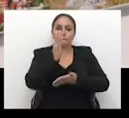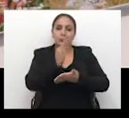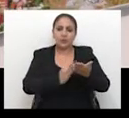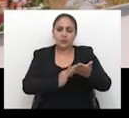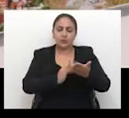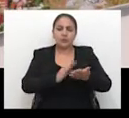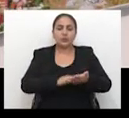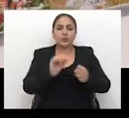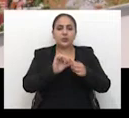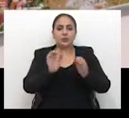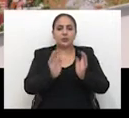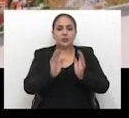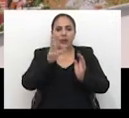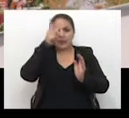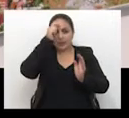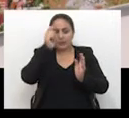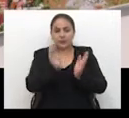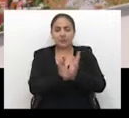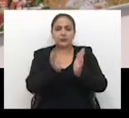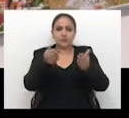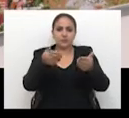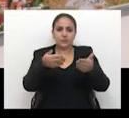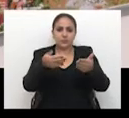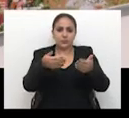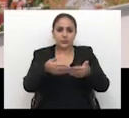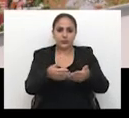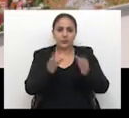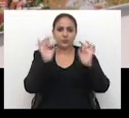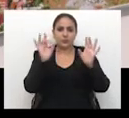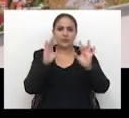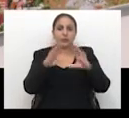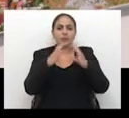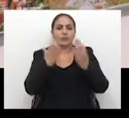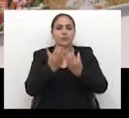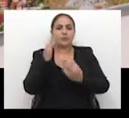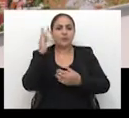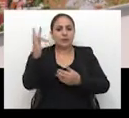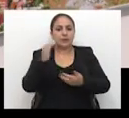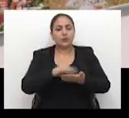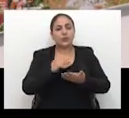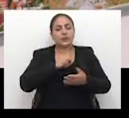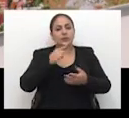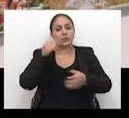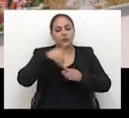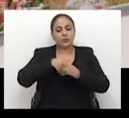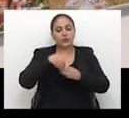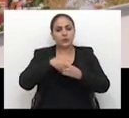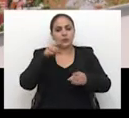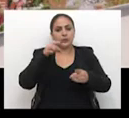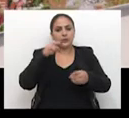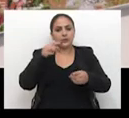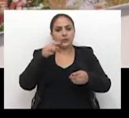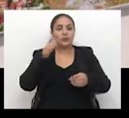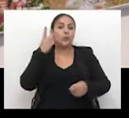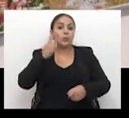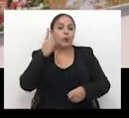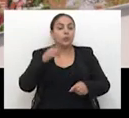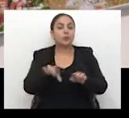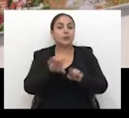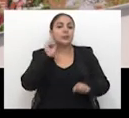2015 passou pela análise de uma comissão especial da câmara federal terá que ser votado por deputados e senadores